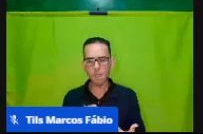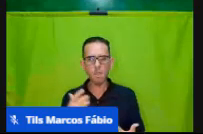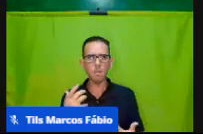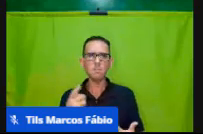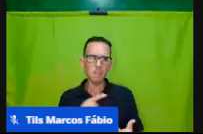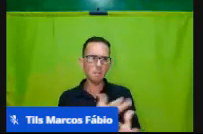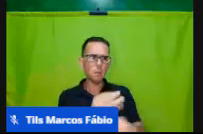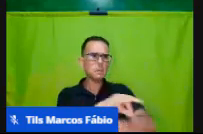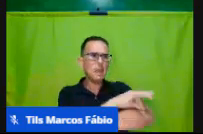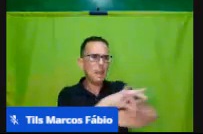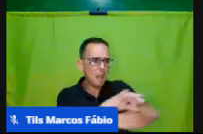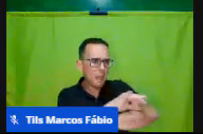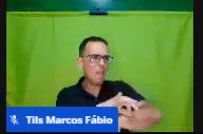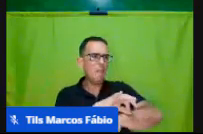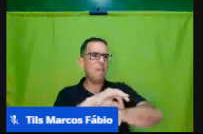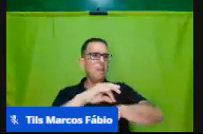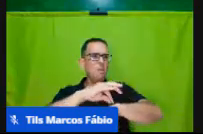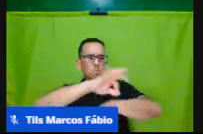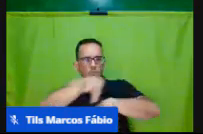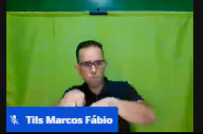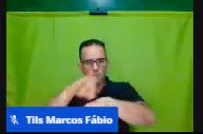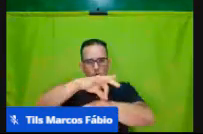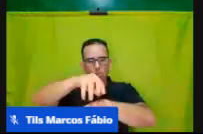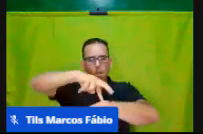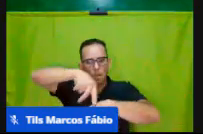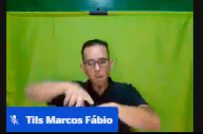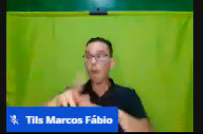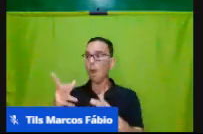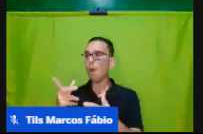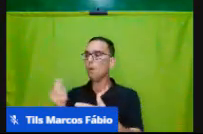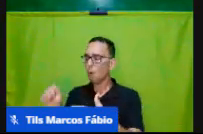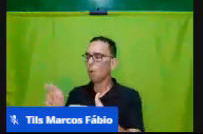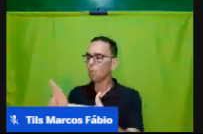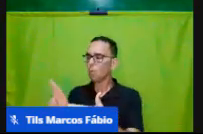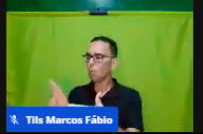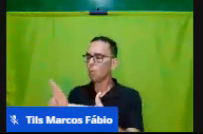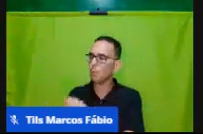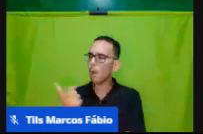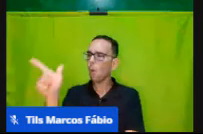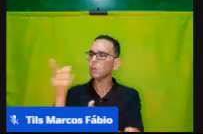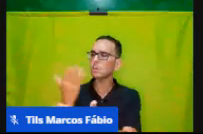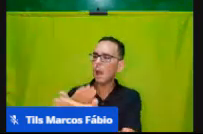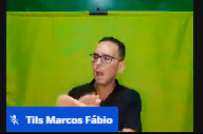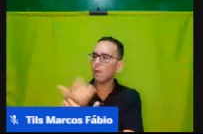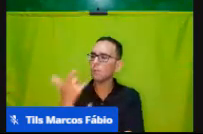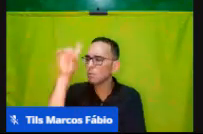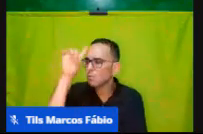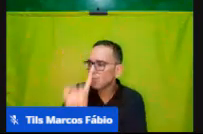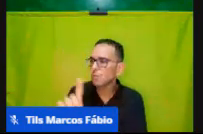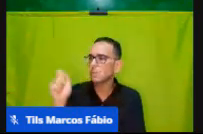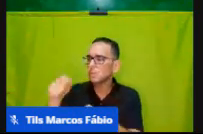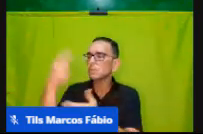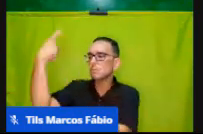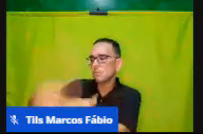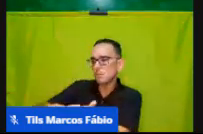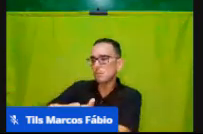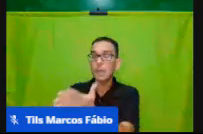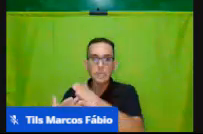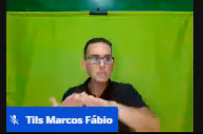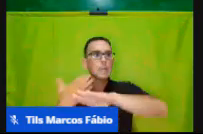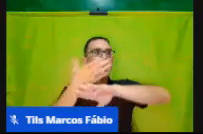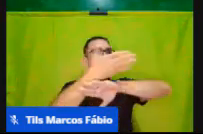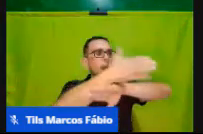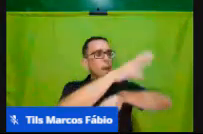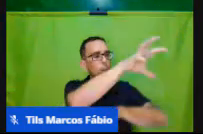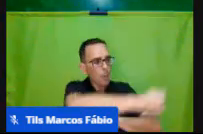régua, transferidor, compasso. A gente ia lá e, vou usar para tal dia. Então nós íamos lá, pegava esse